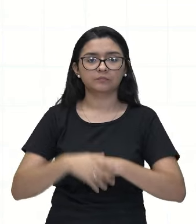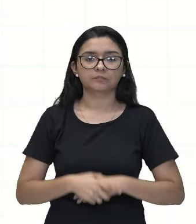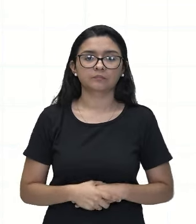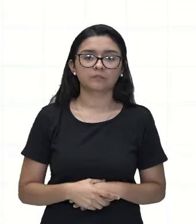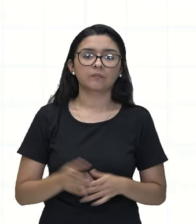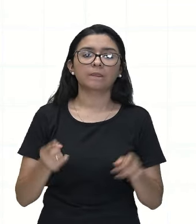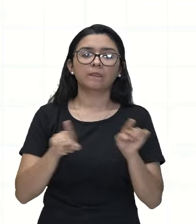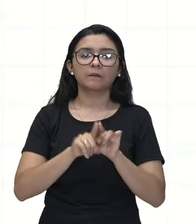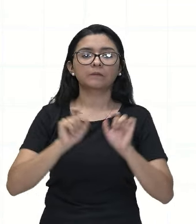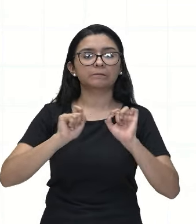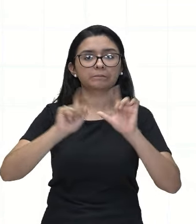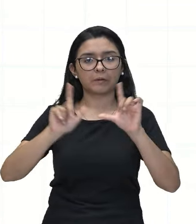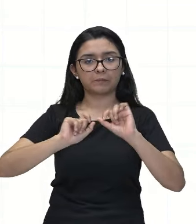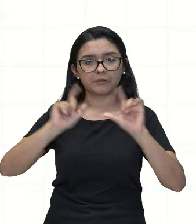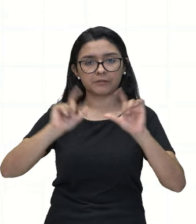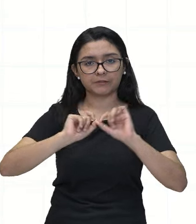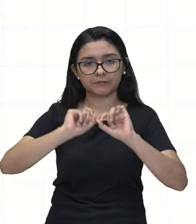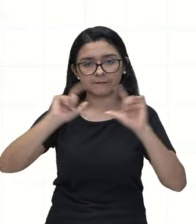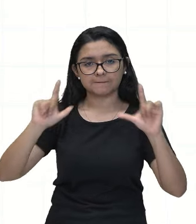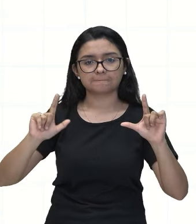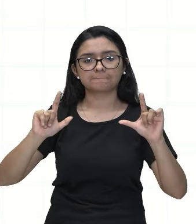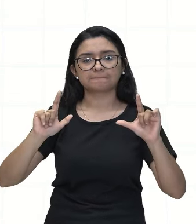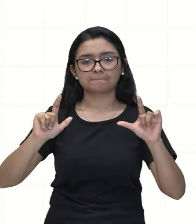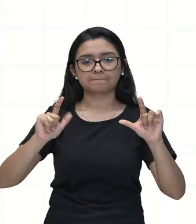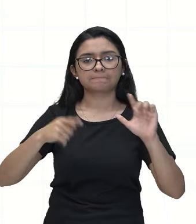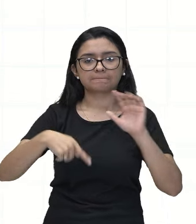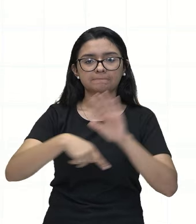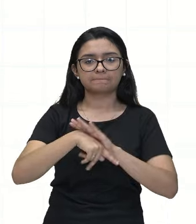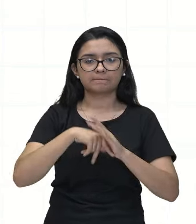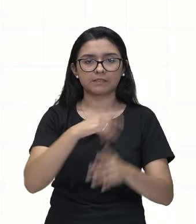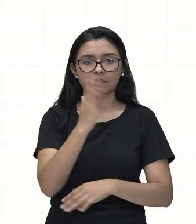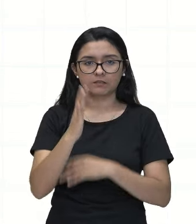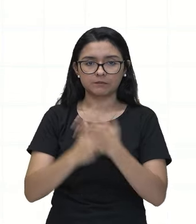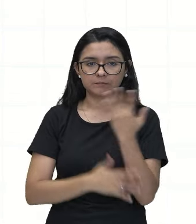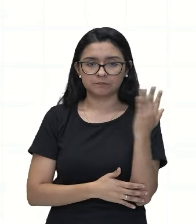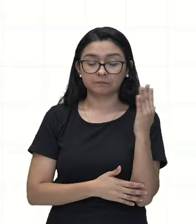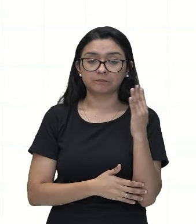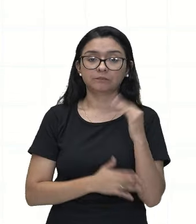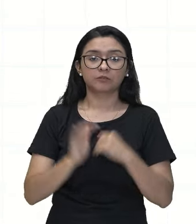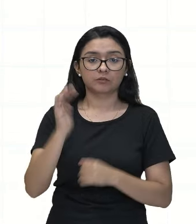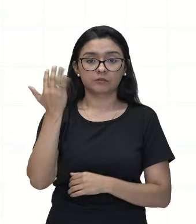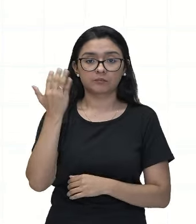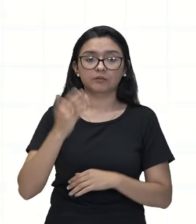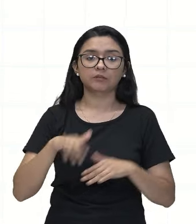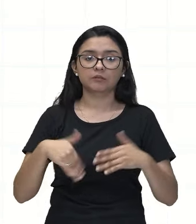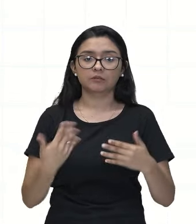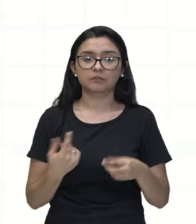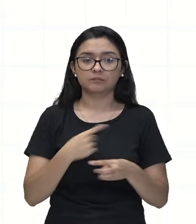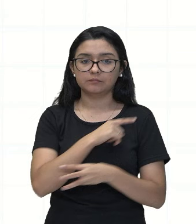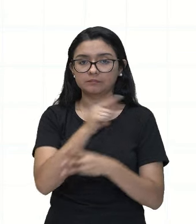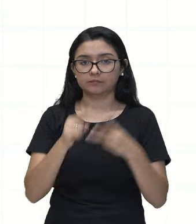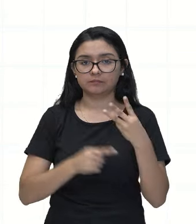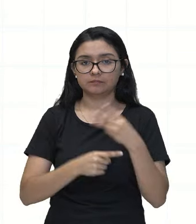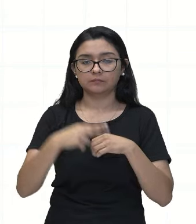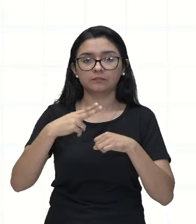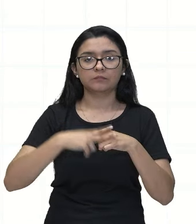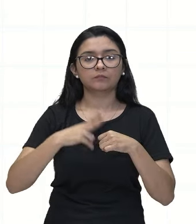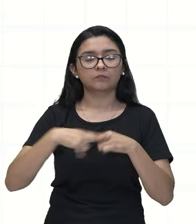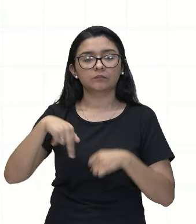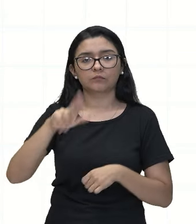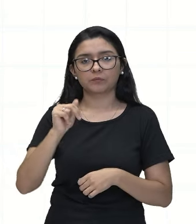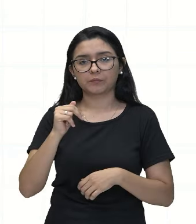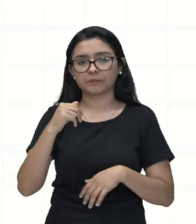aman ser também né indicando o fenômeno da natureza então esses verbos né eles não